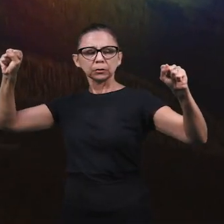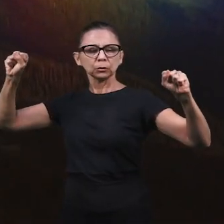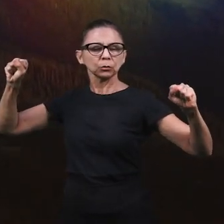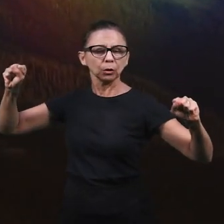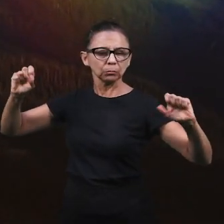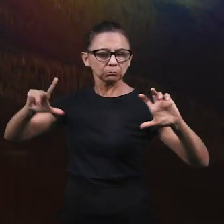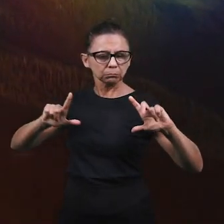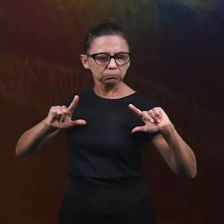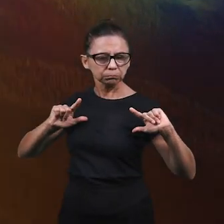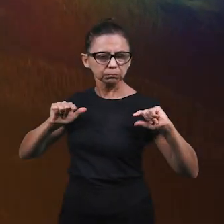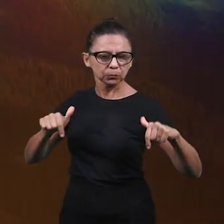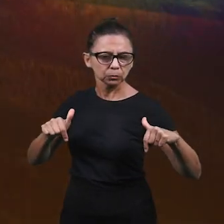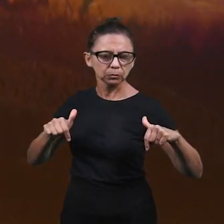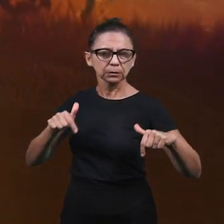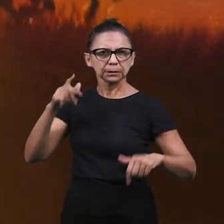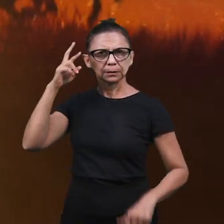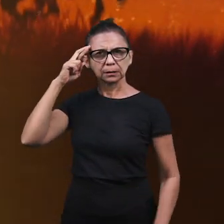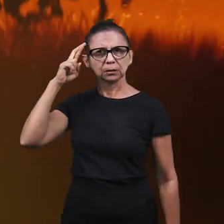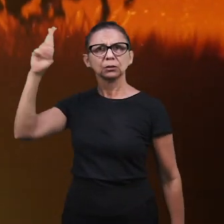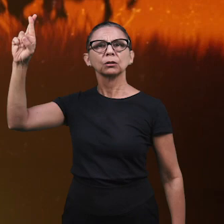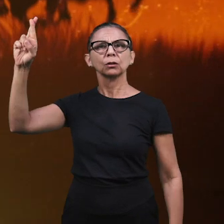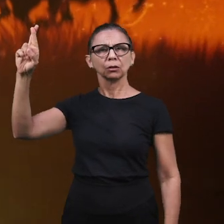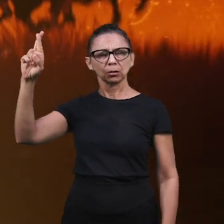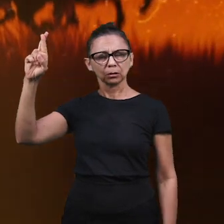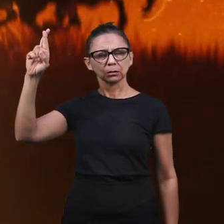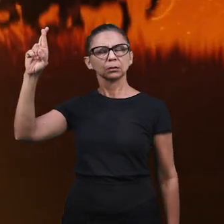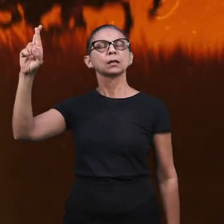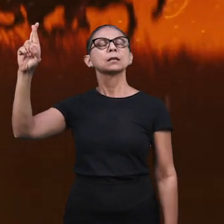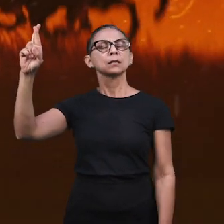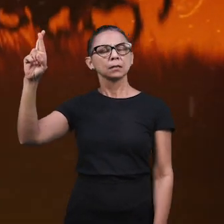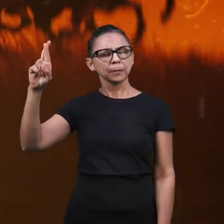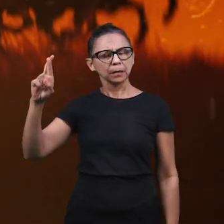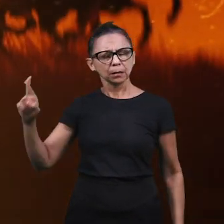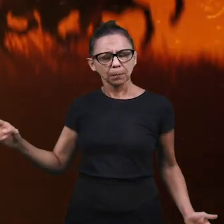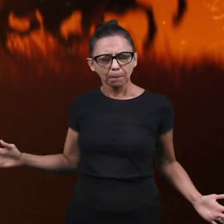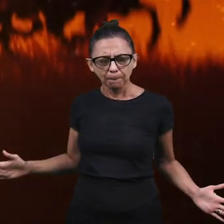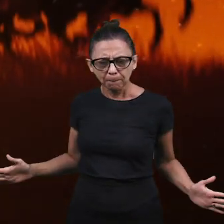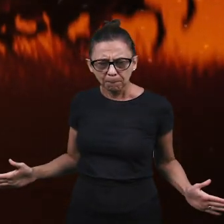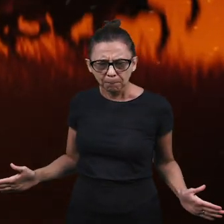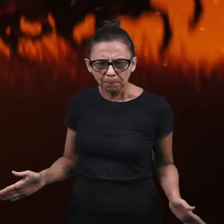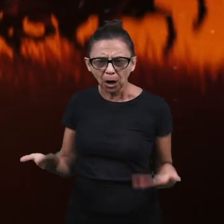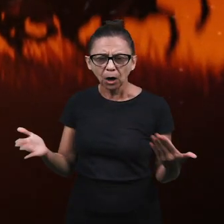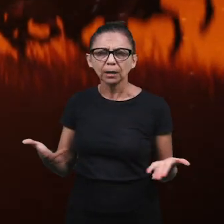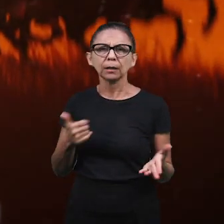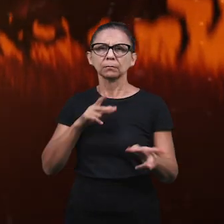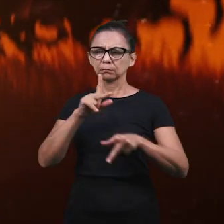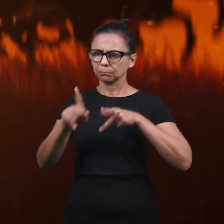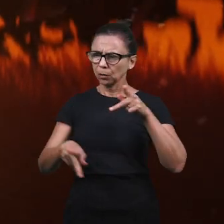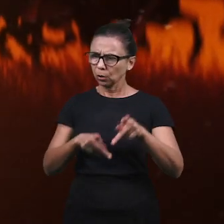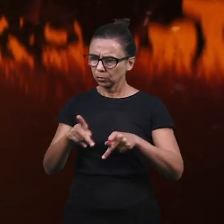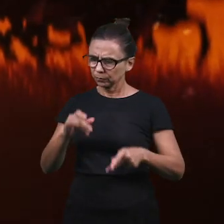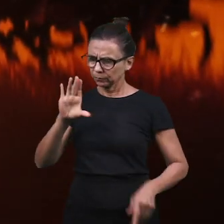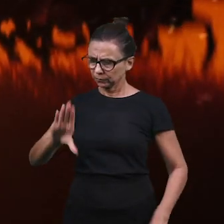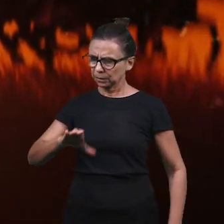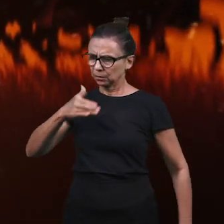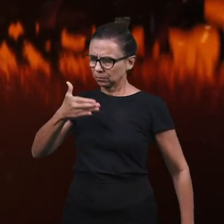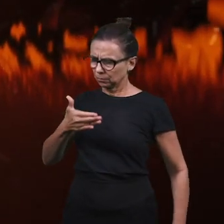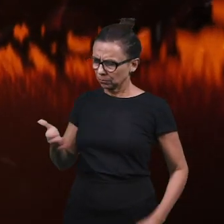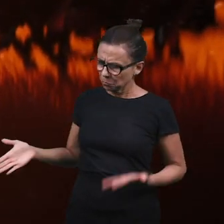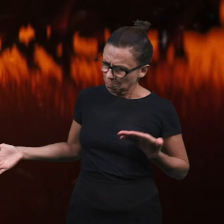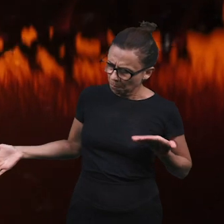morada Deus se levantou. O Senhor despertou como